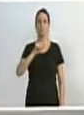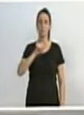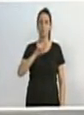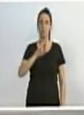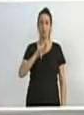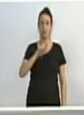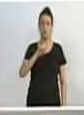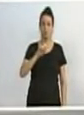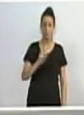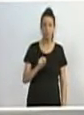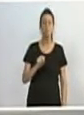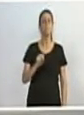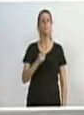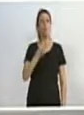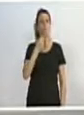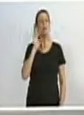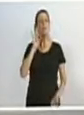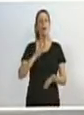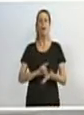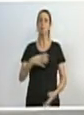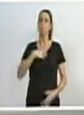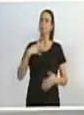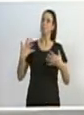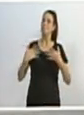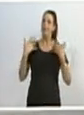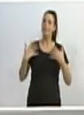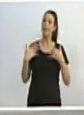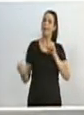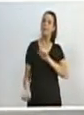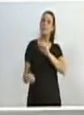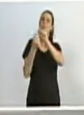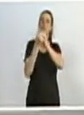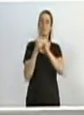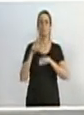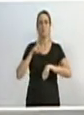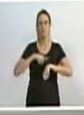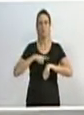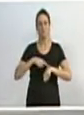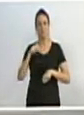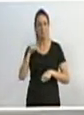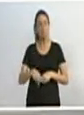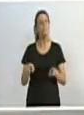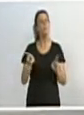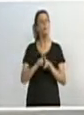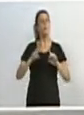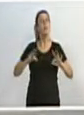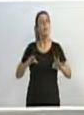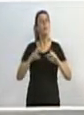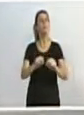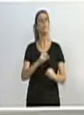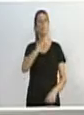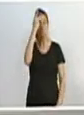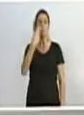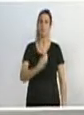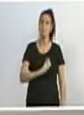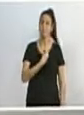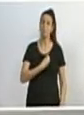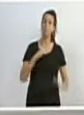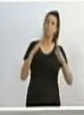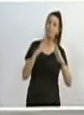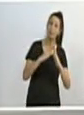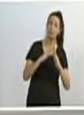mais uma vez, dizer da alegria de podermos compartilhar esse momento. E quero saudar todos que nos acompanham pela TVL, pela